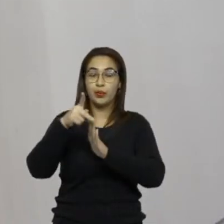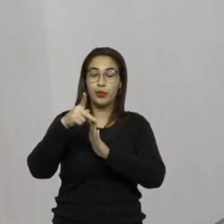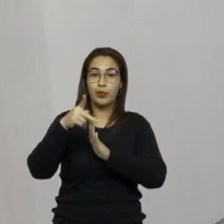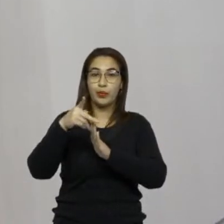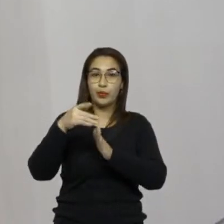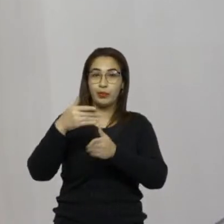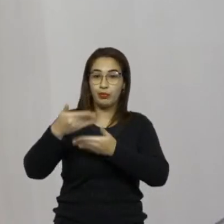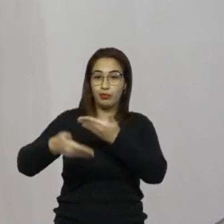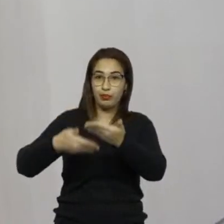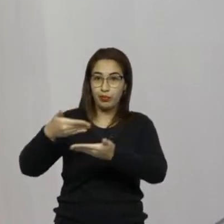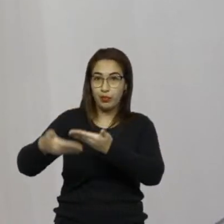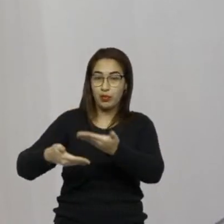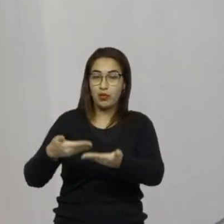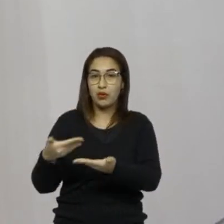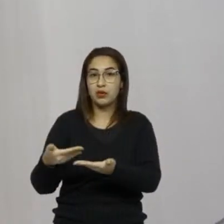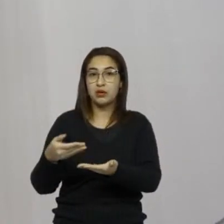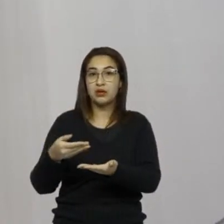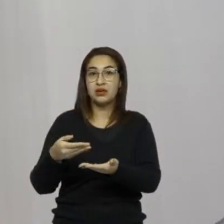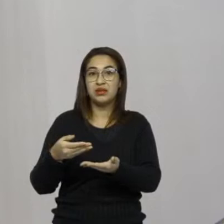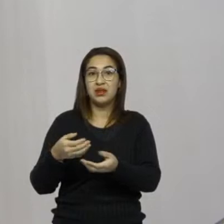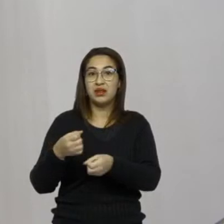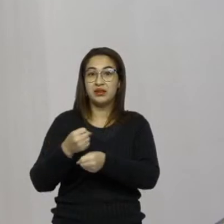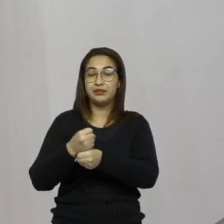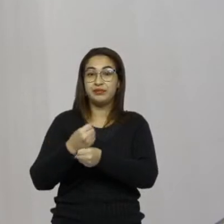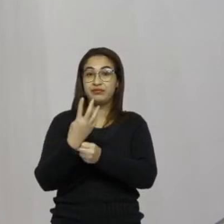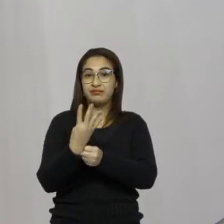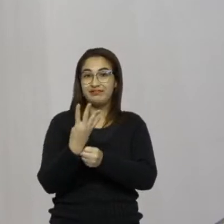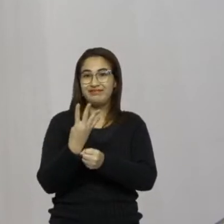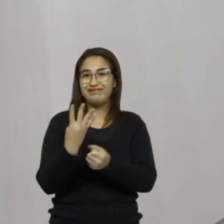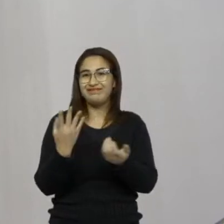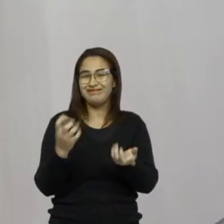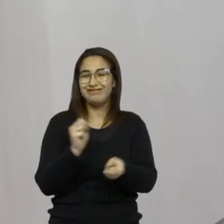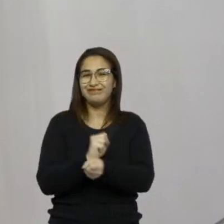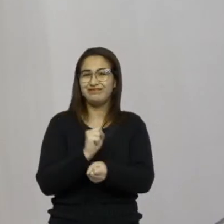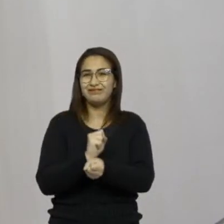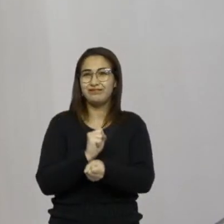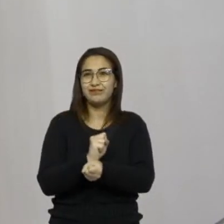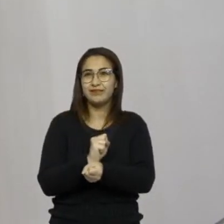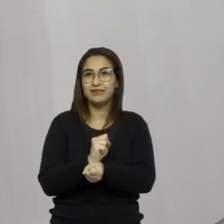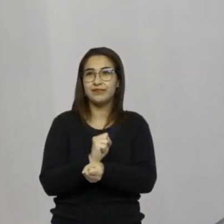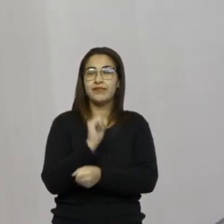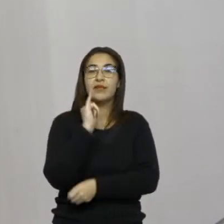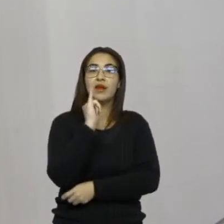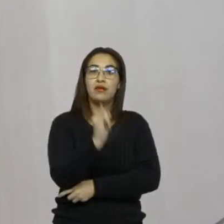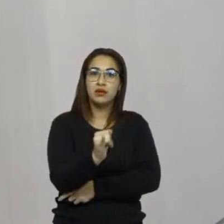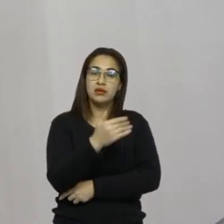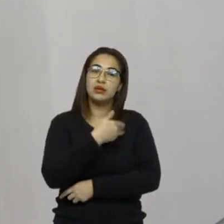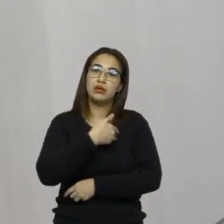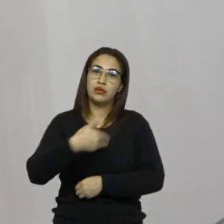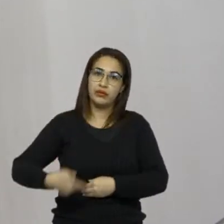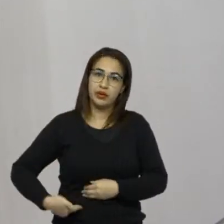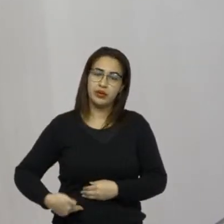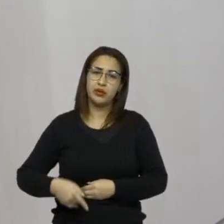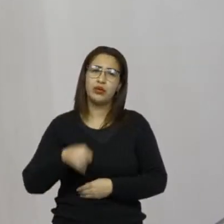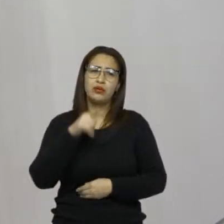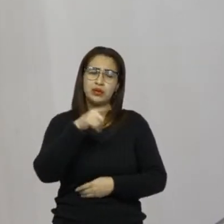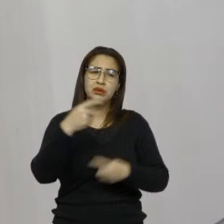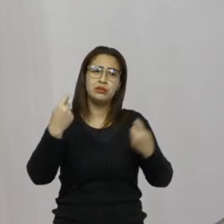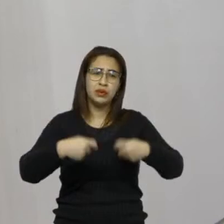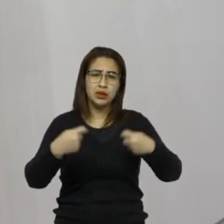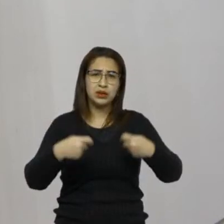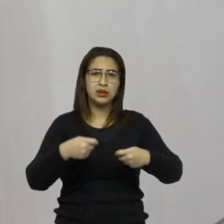O processo está há 4 anos. Eu falei isso para o governador. Governador, o senhor tem que se envolver